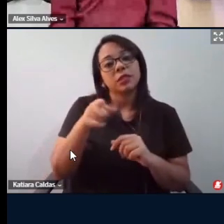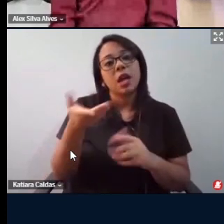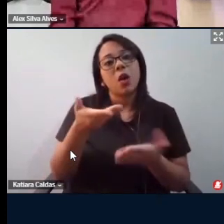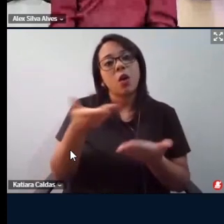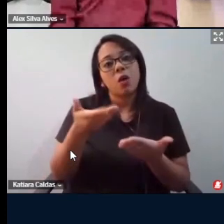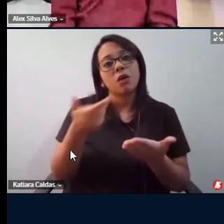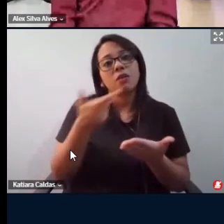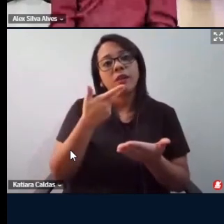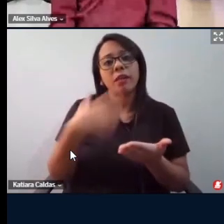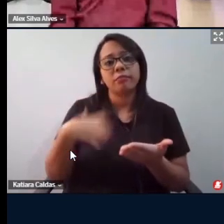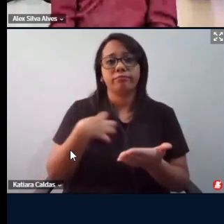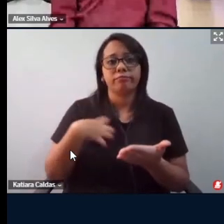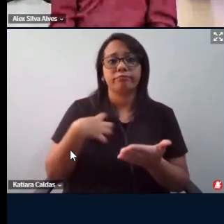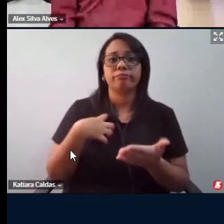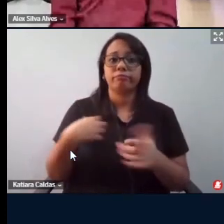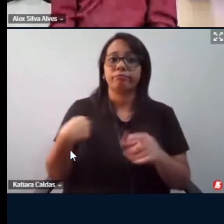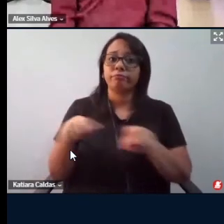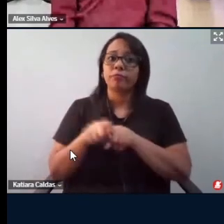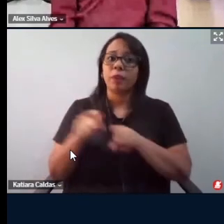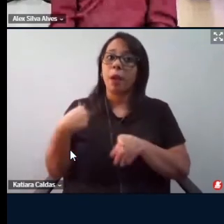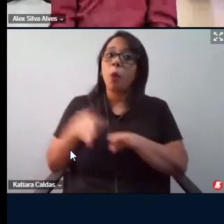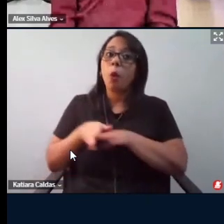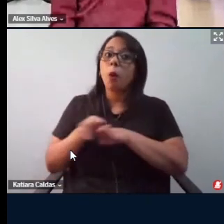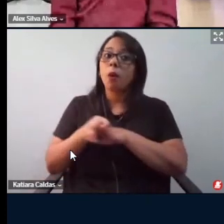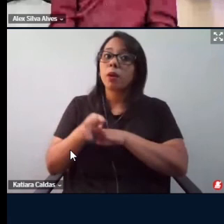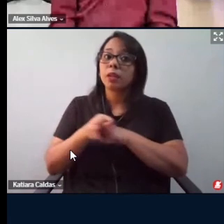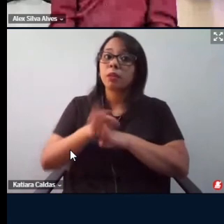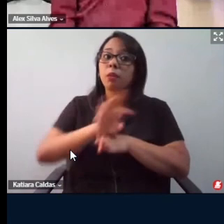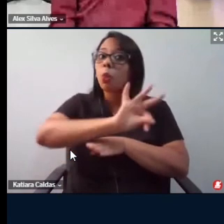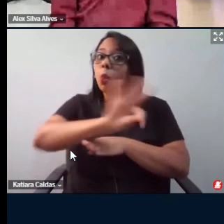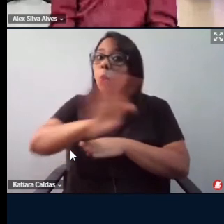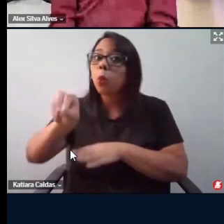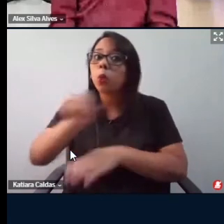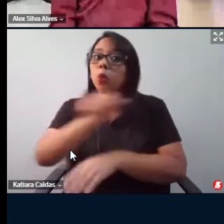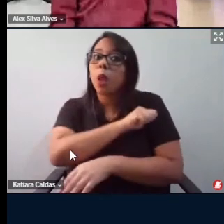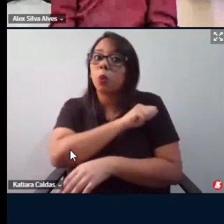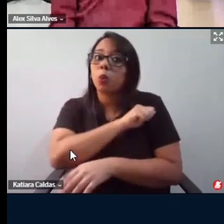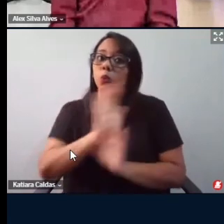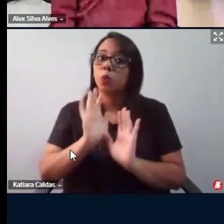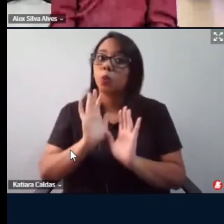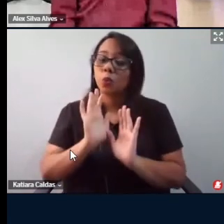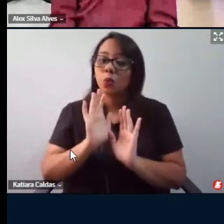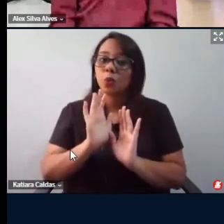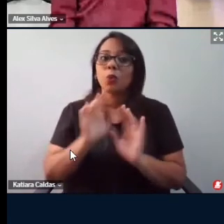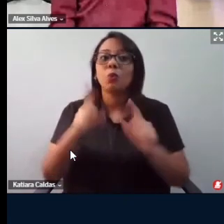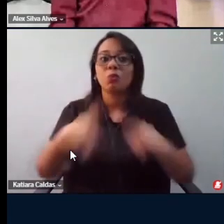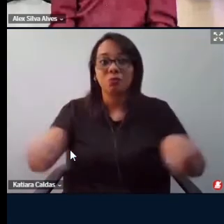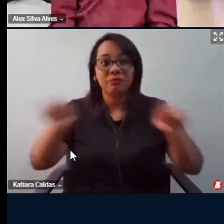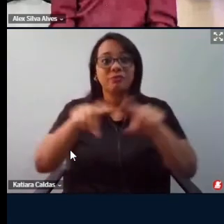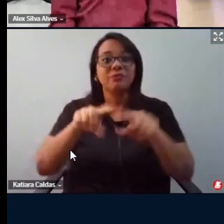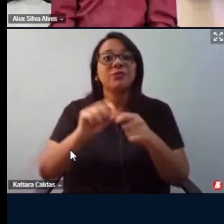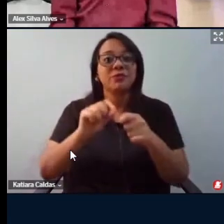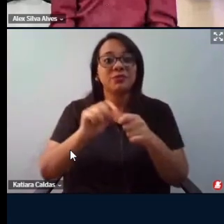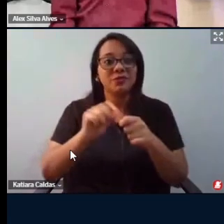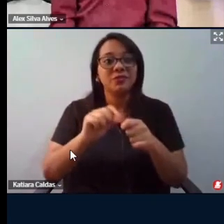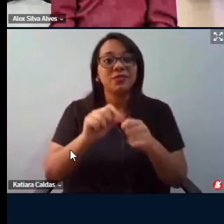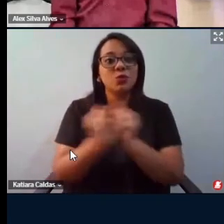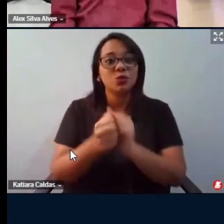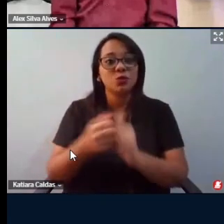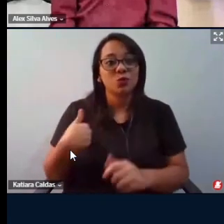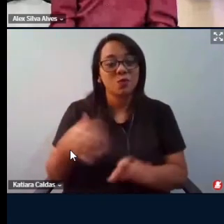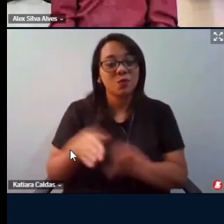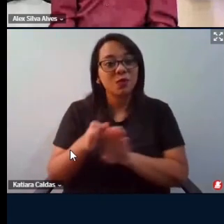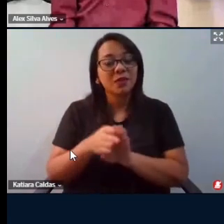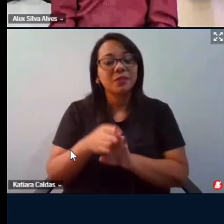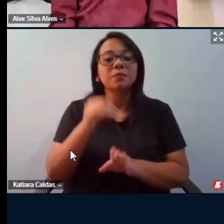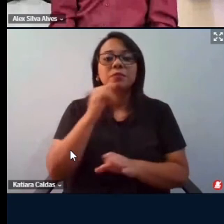incômodo até como orientadora de todos eles, tá? De todos vocês que fizeram e fazem comigo. O